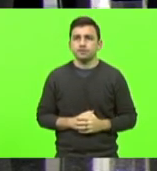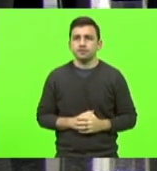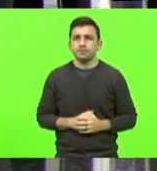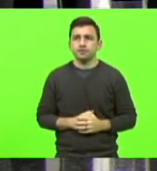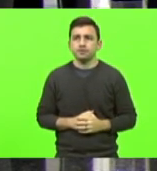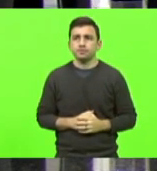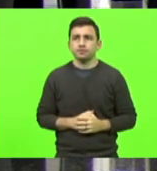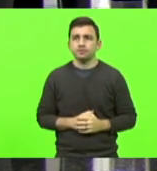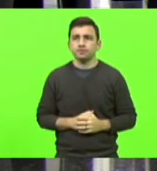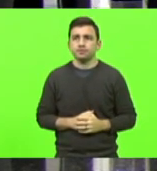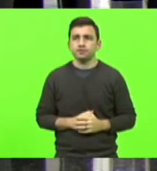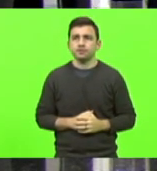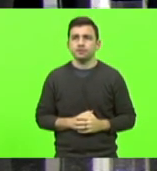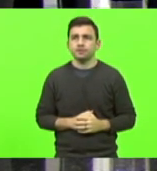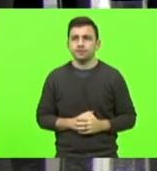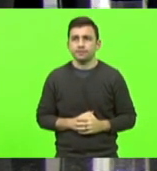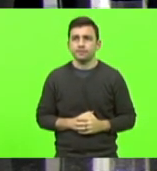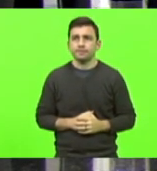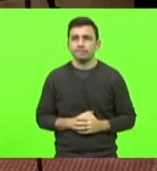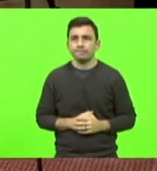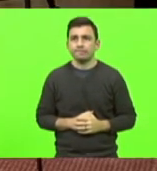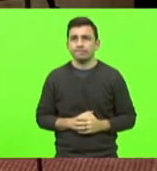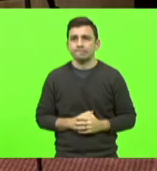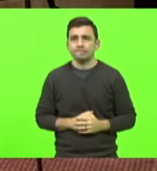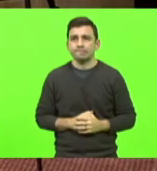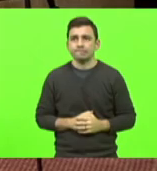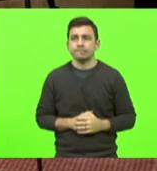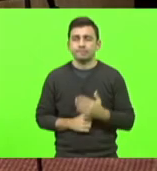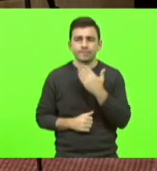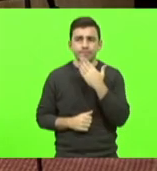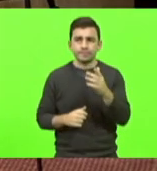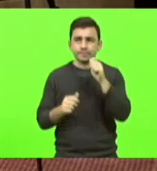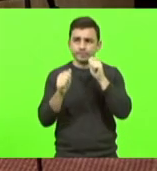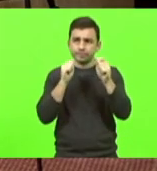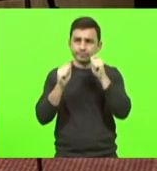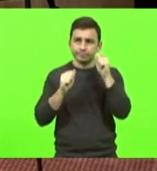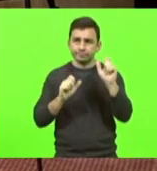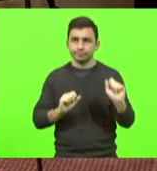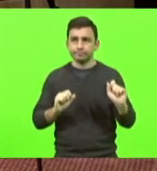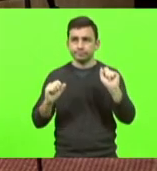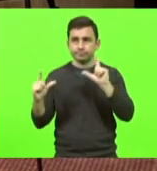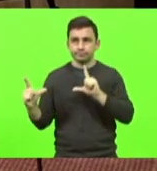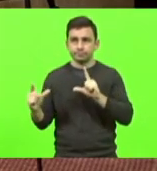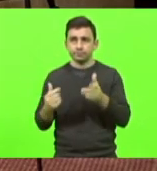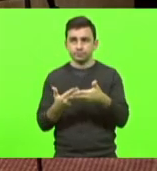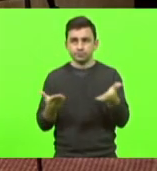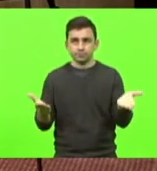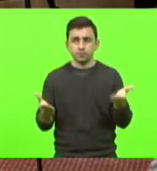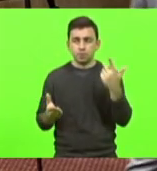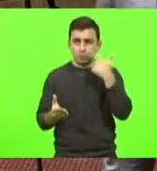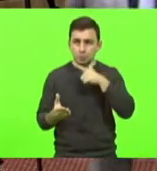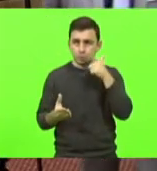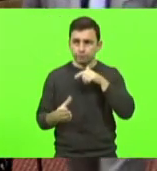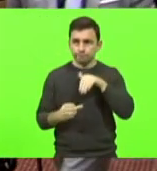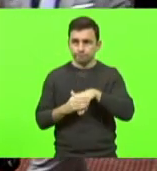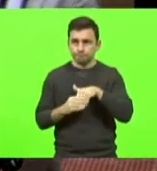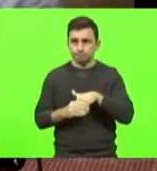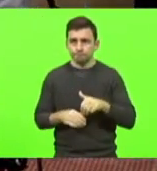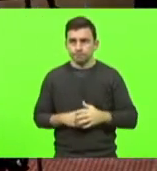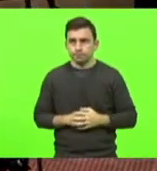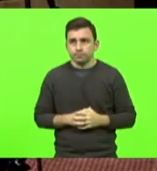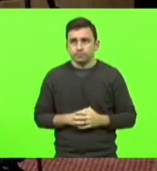E aí eu peço assessoria que abra o painel participantes eram os deputados possam exercer seu direito de voto